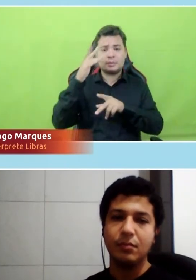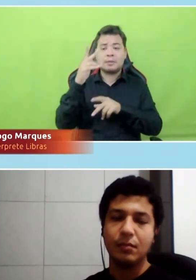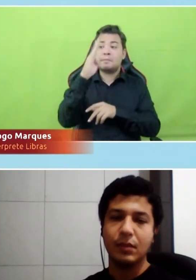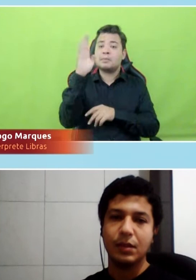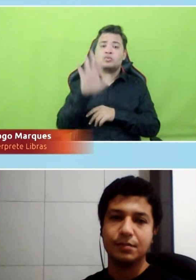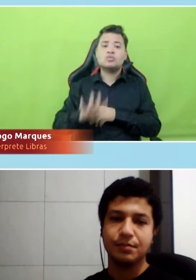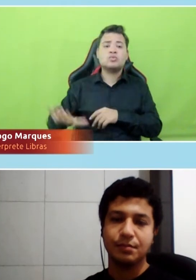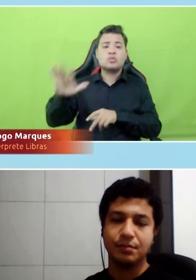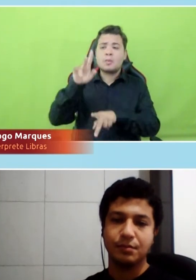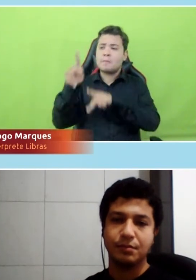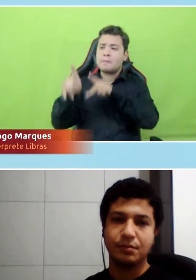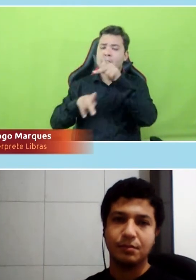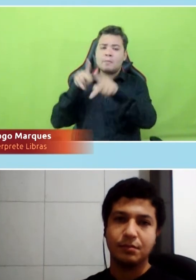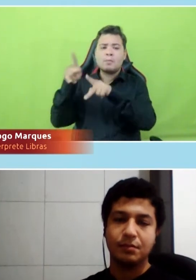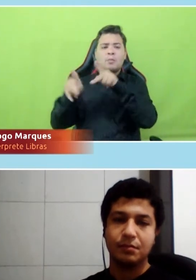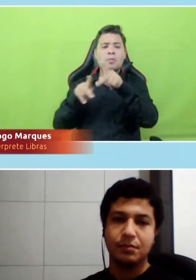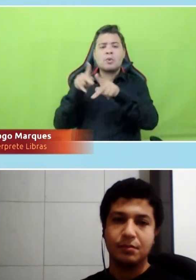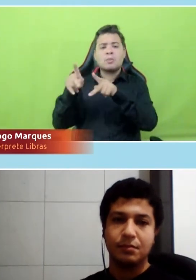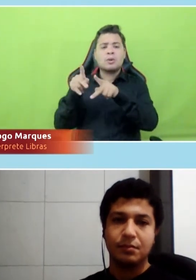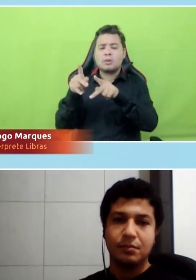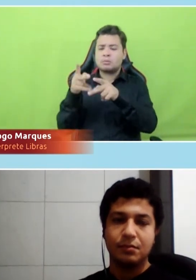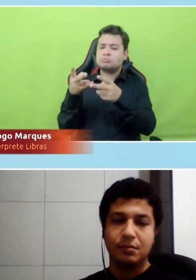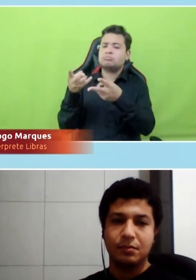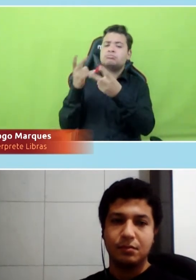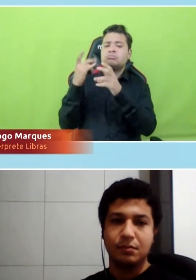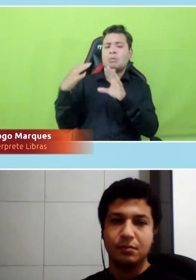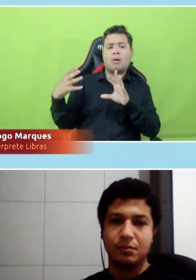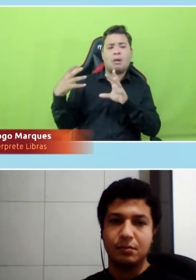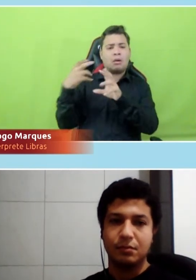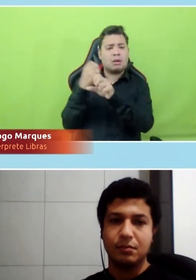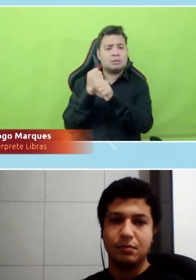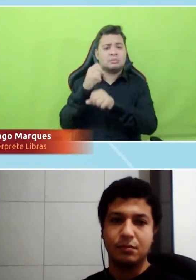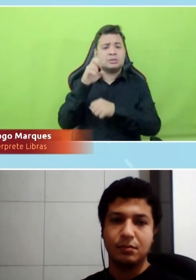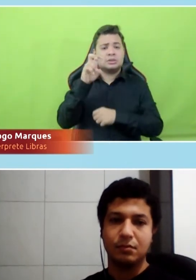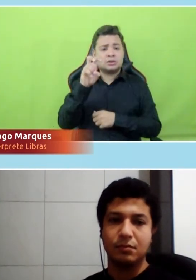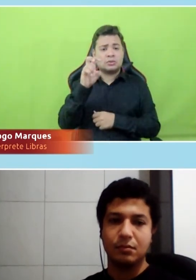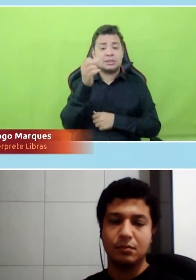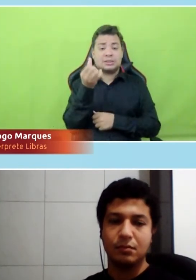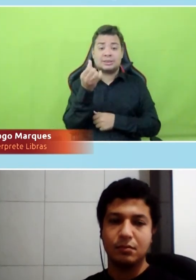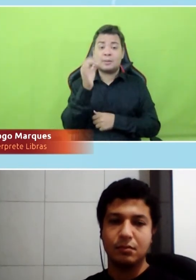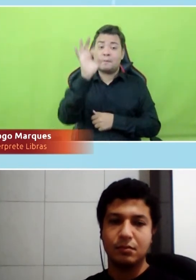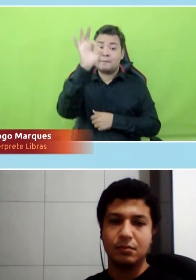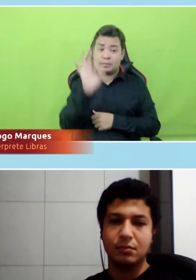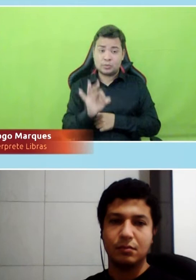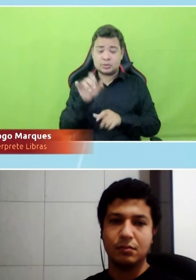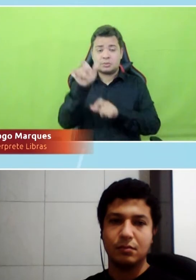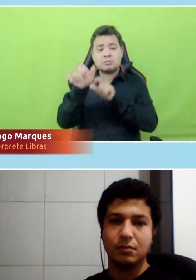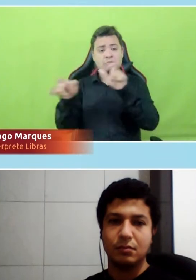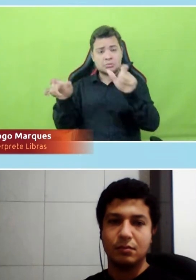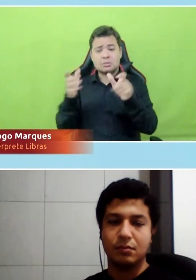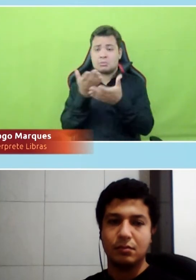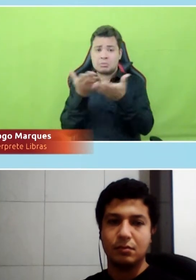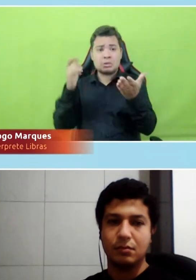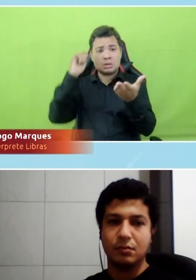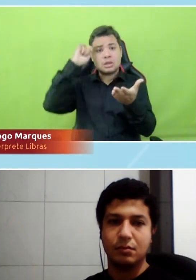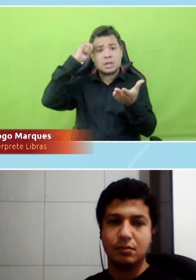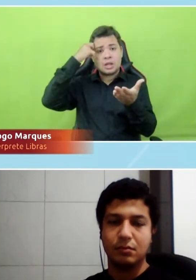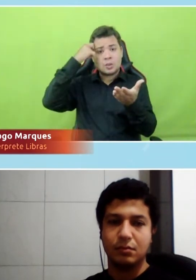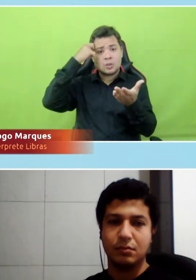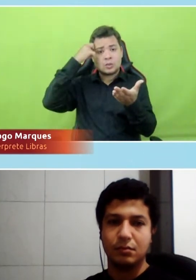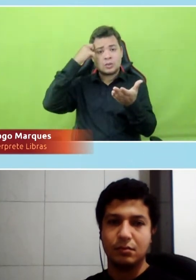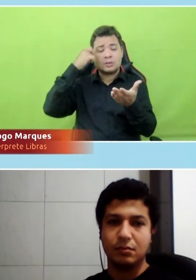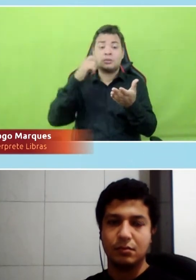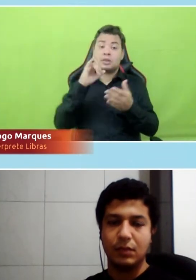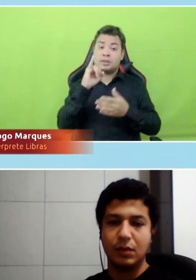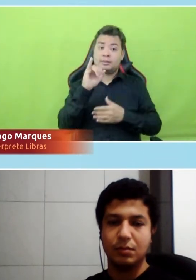que apontam que cerca de 56% dos habitantes se declaram como negros, segundo o